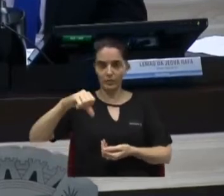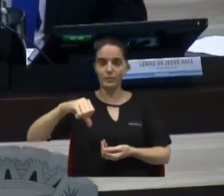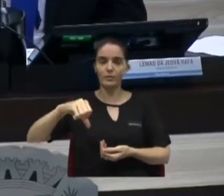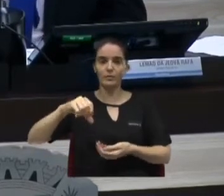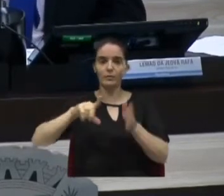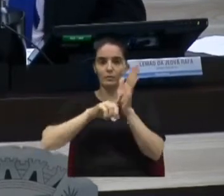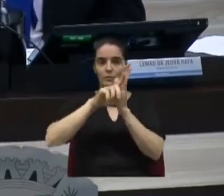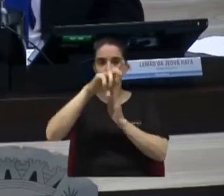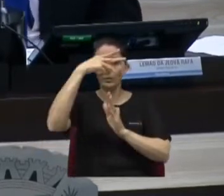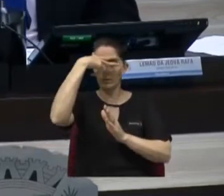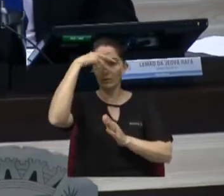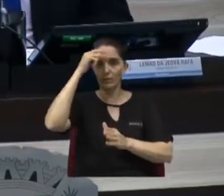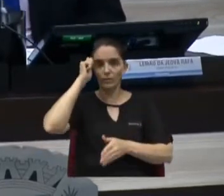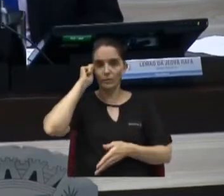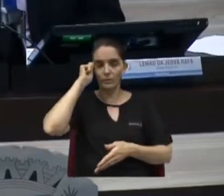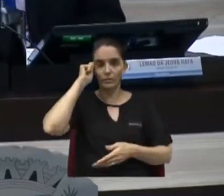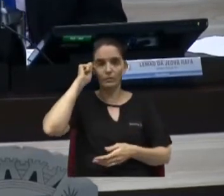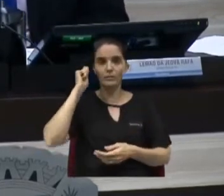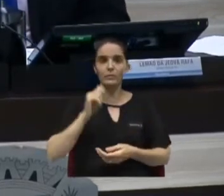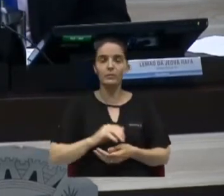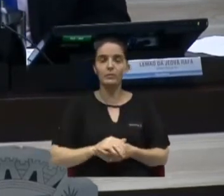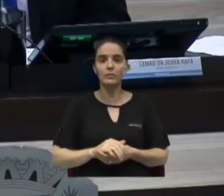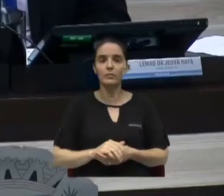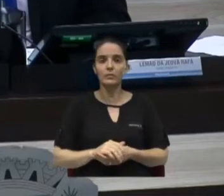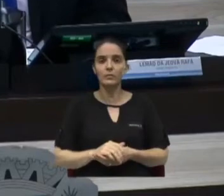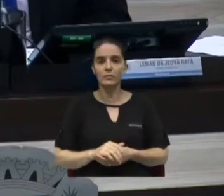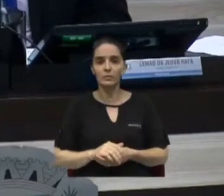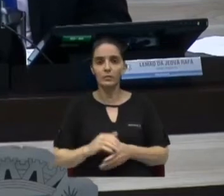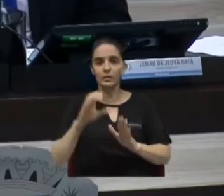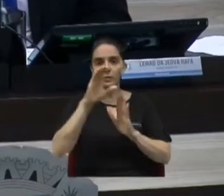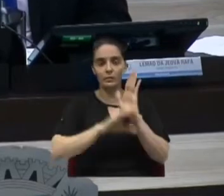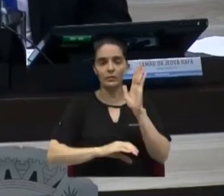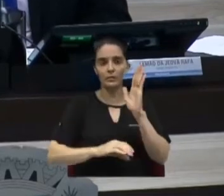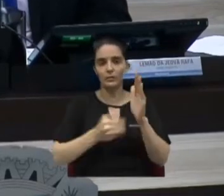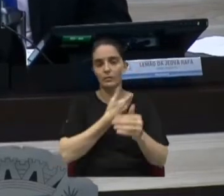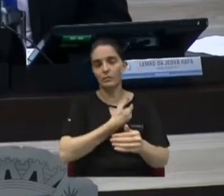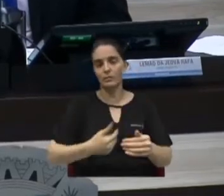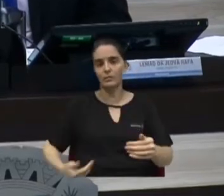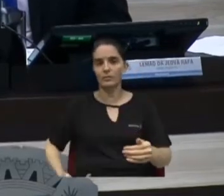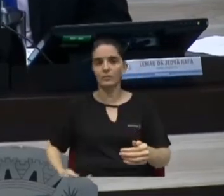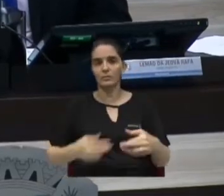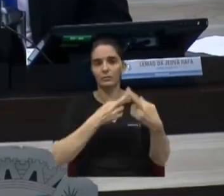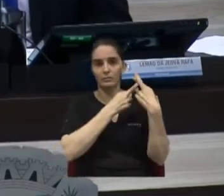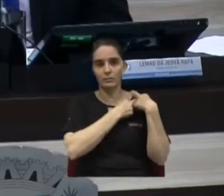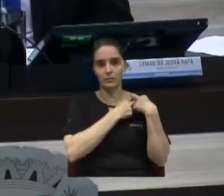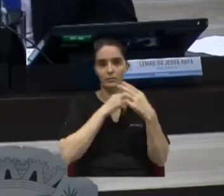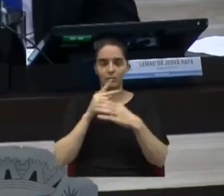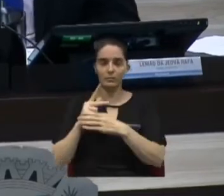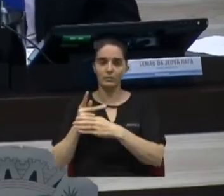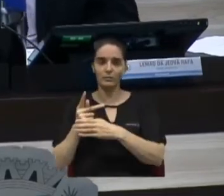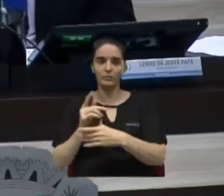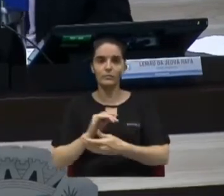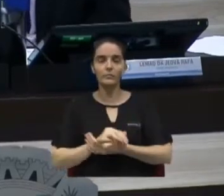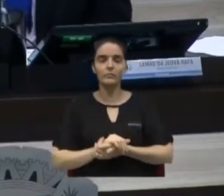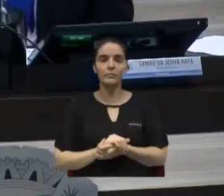84/2019 requer informações ao Poder Executivo sobre concurso público. Autoria, vereador Helder do Táxi.